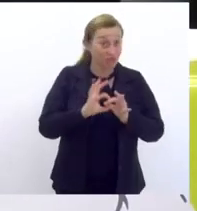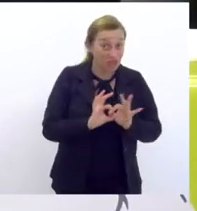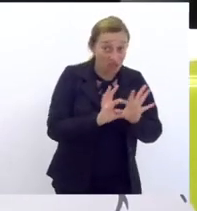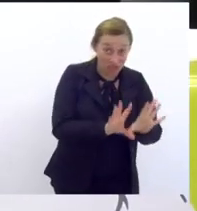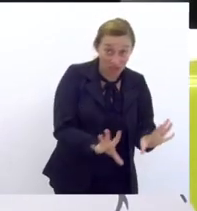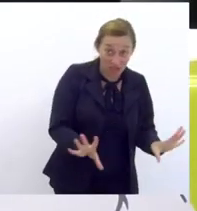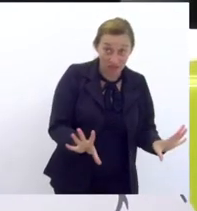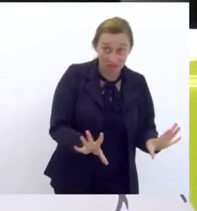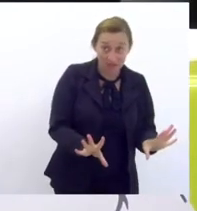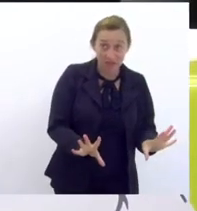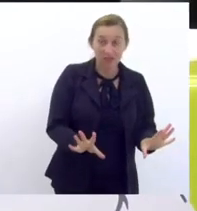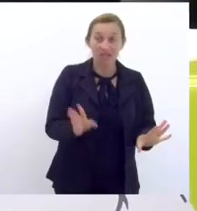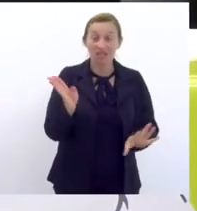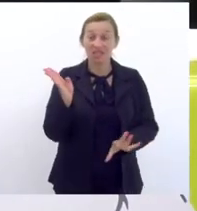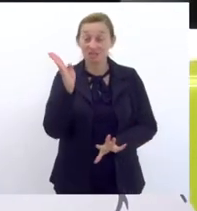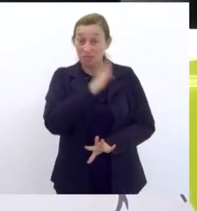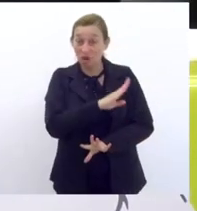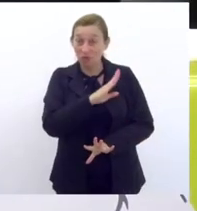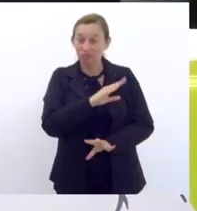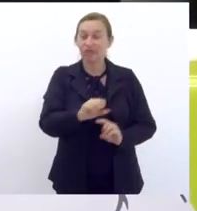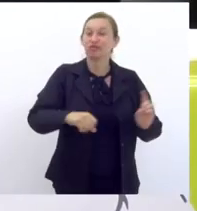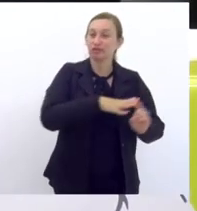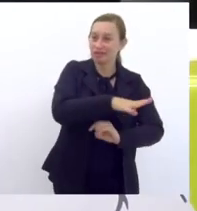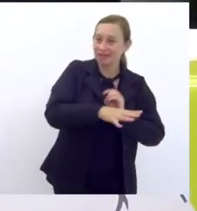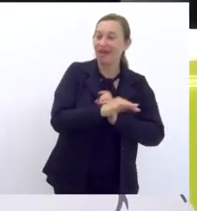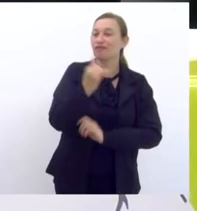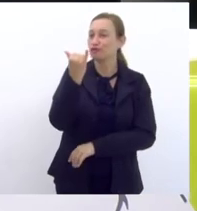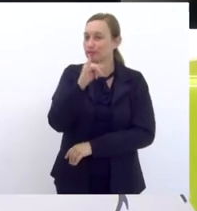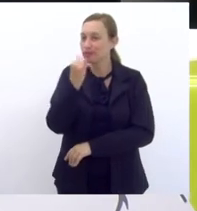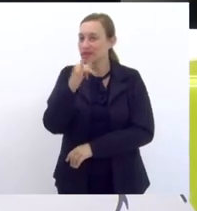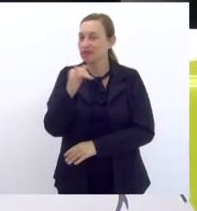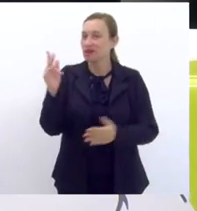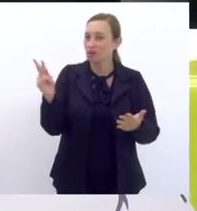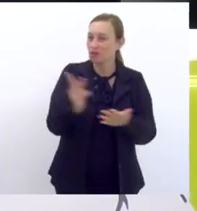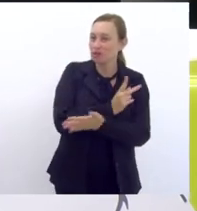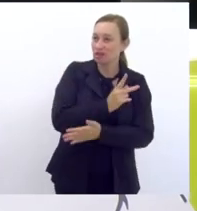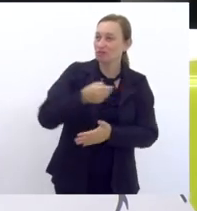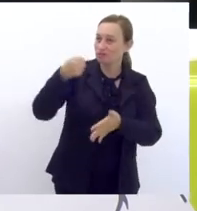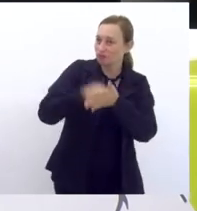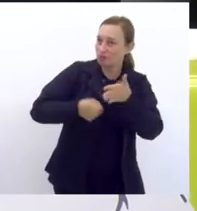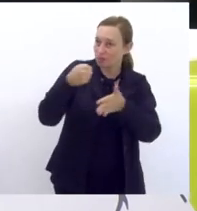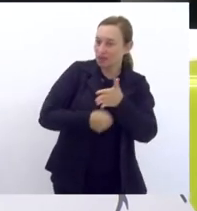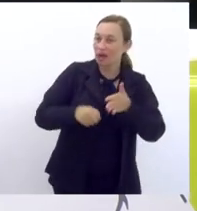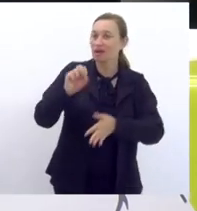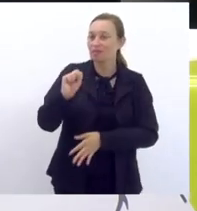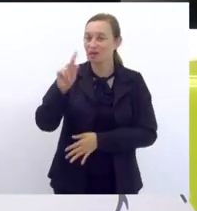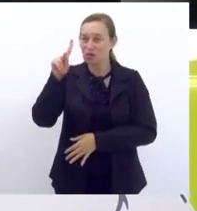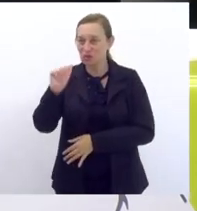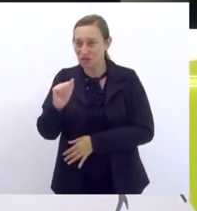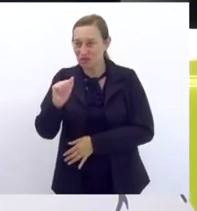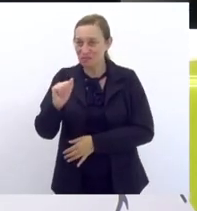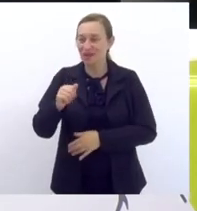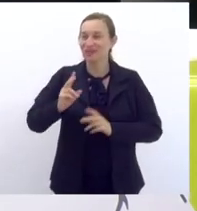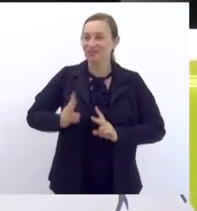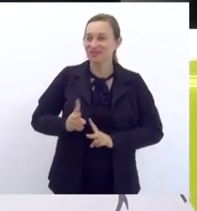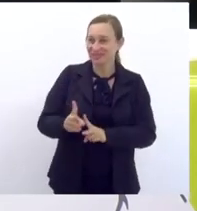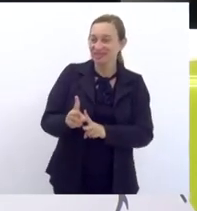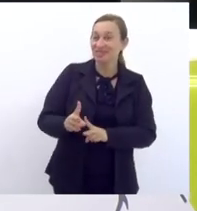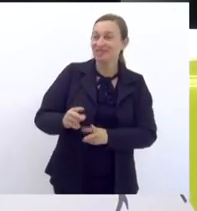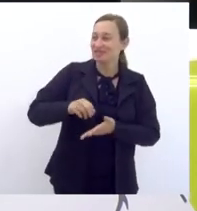que esse mal sociedade Fluminense ocorra vamos lutar para que a suipa se mantenha